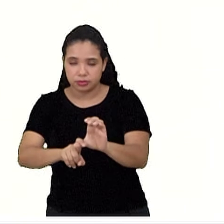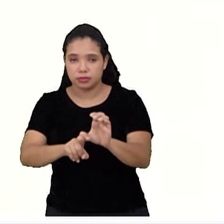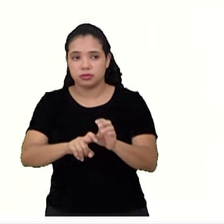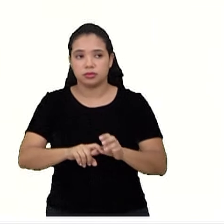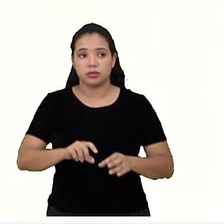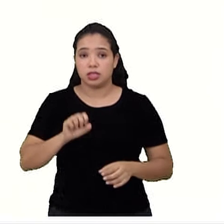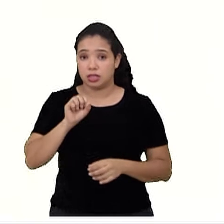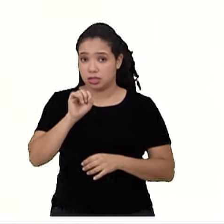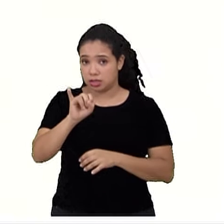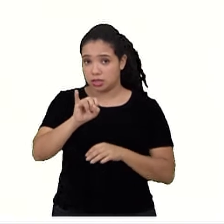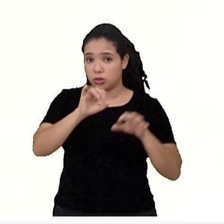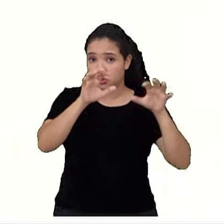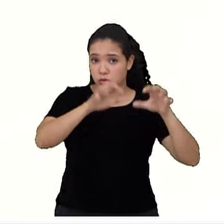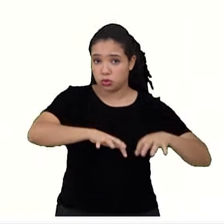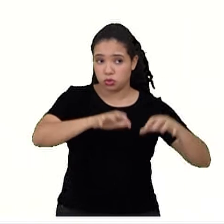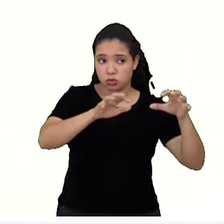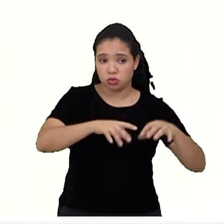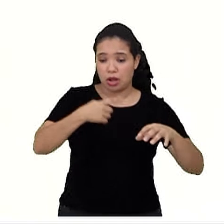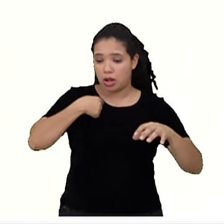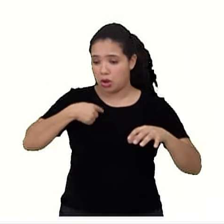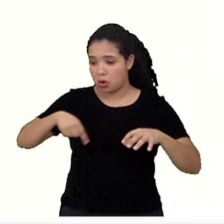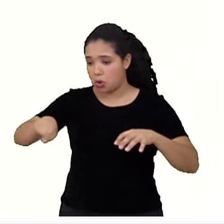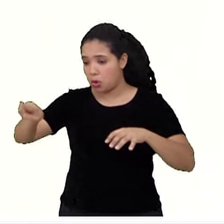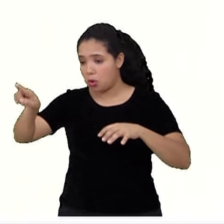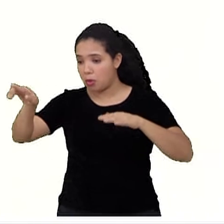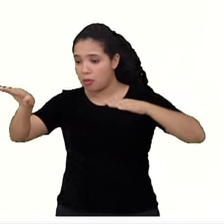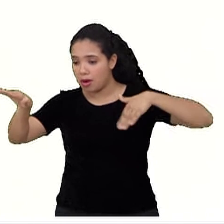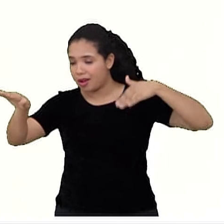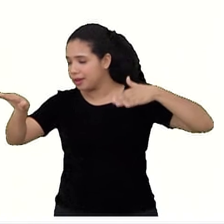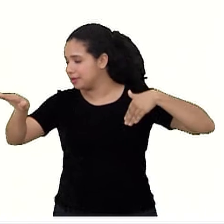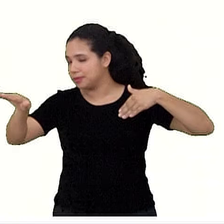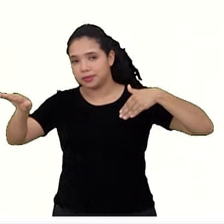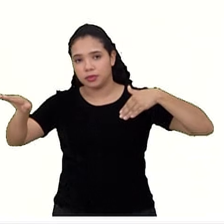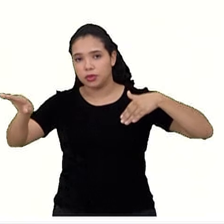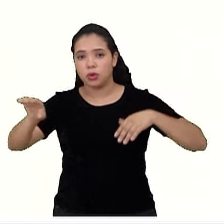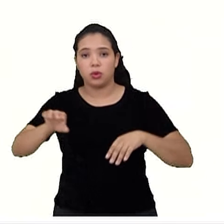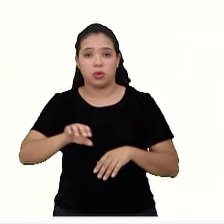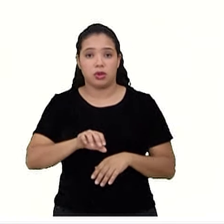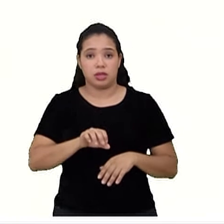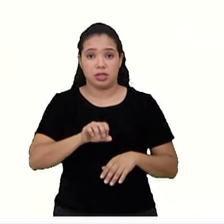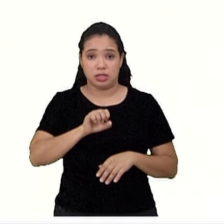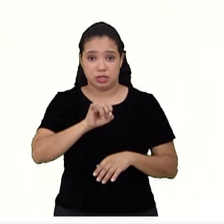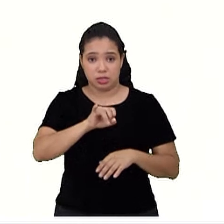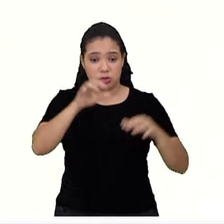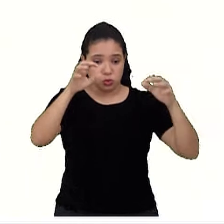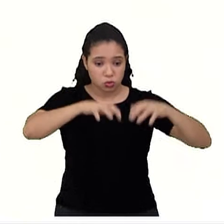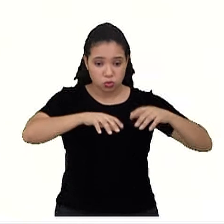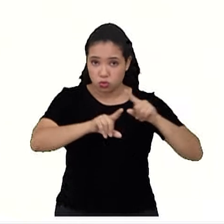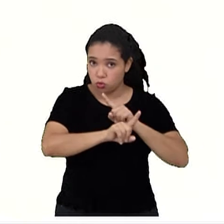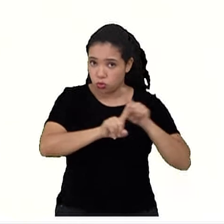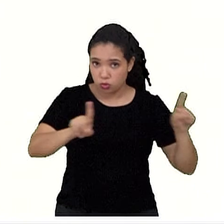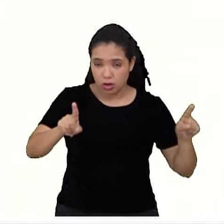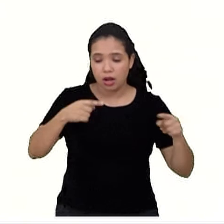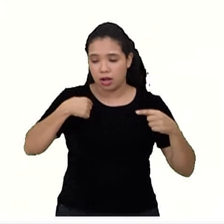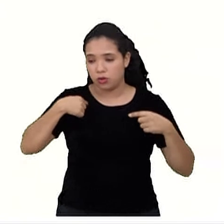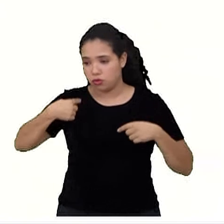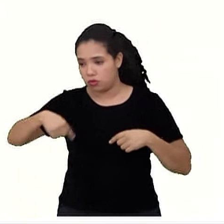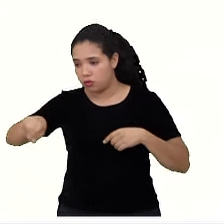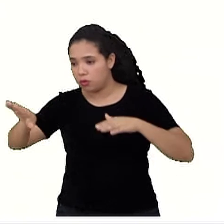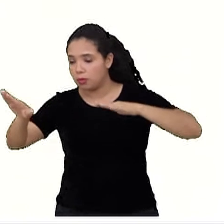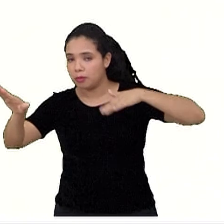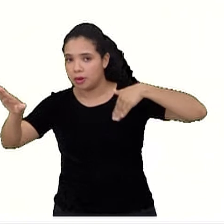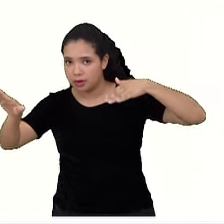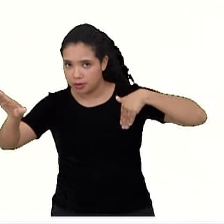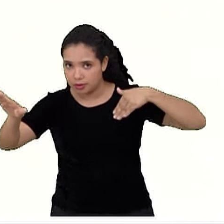se chover, eu não vou à praia. Ou o contrário, né? Se não chover, eu vou à praia.